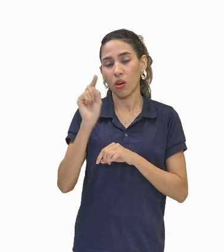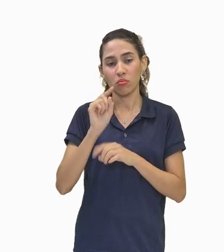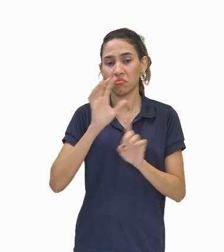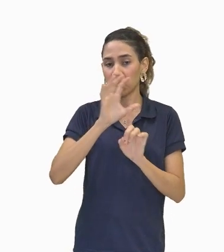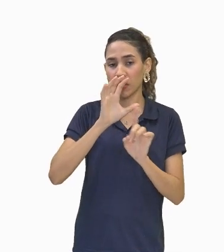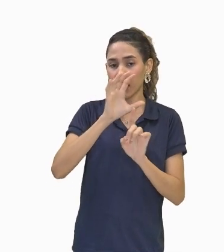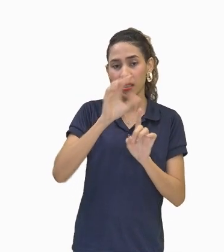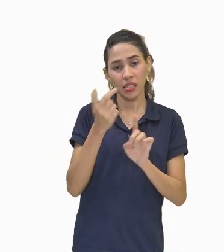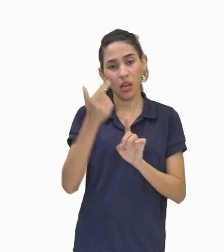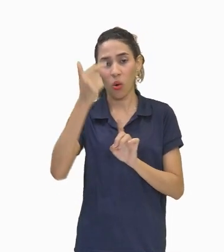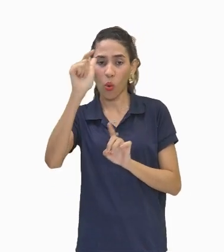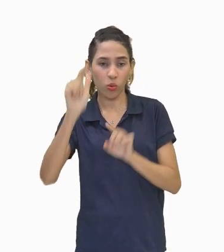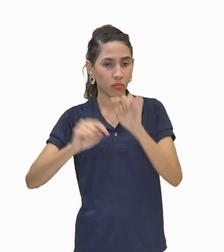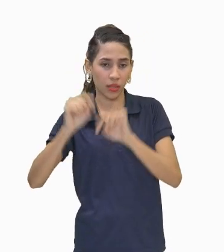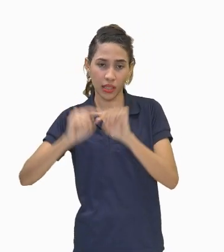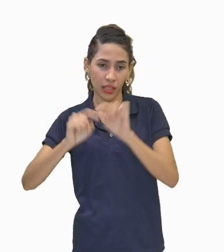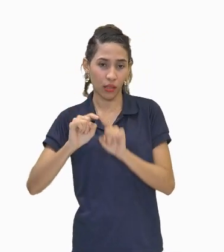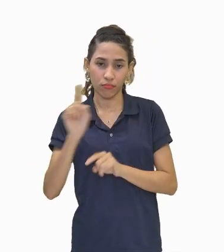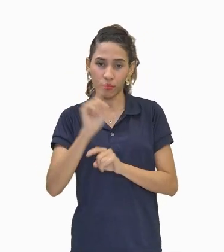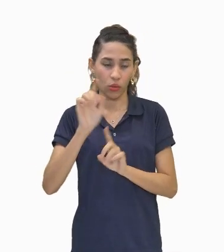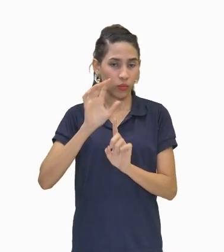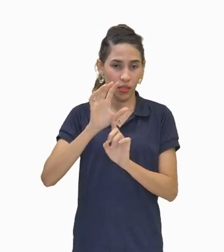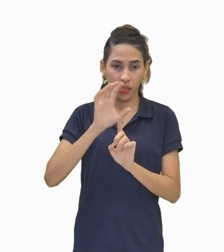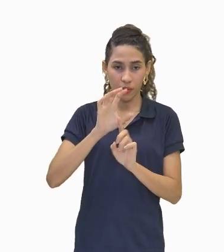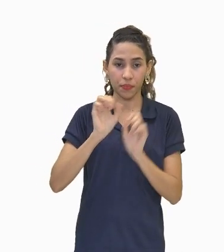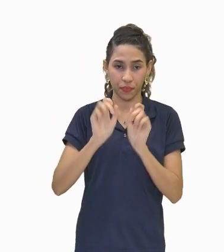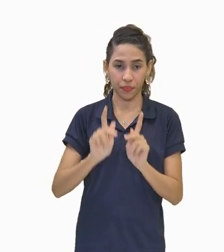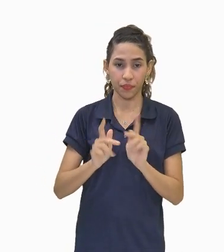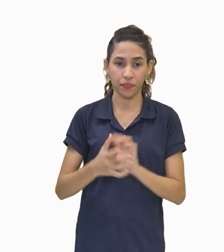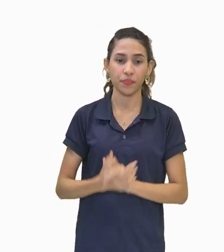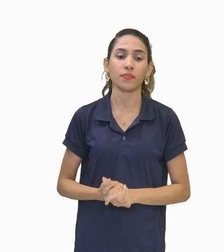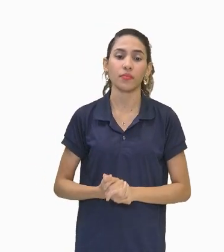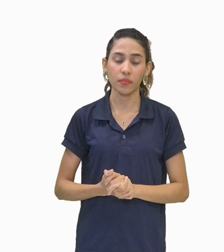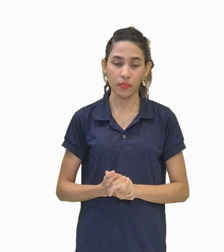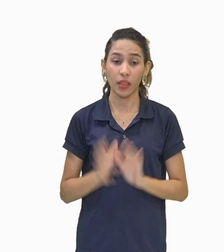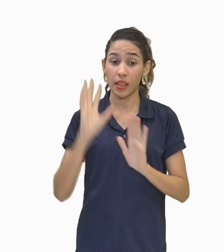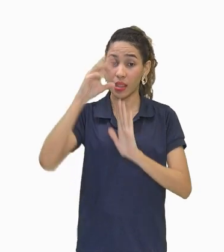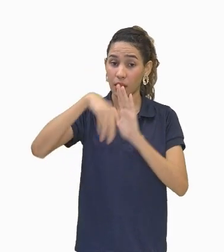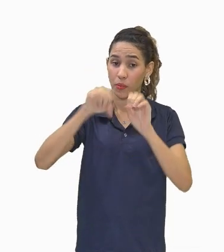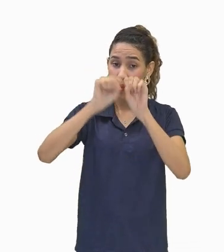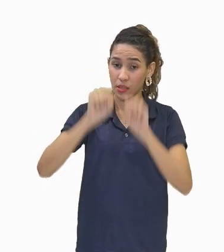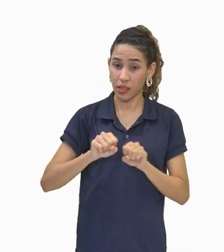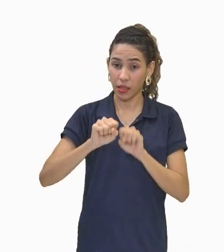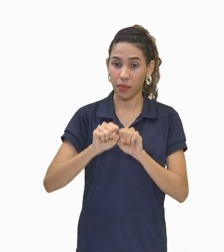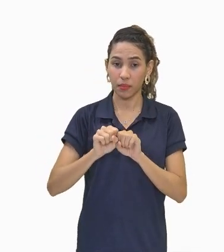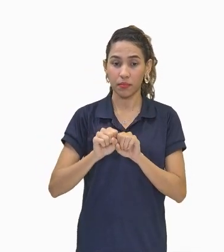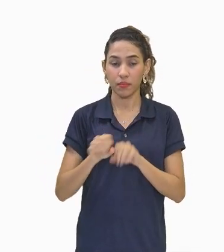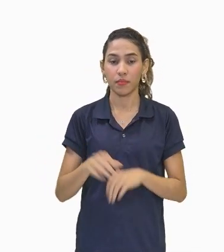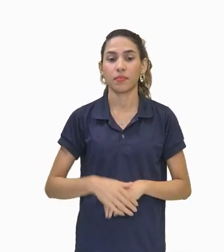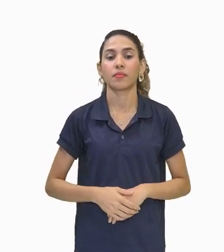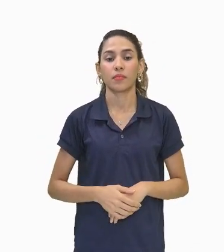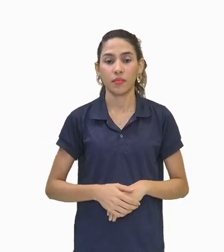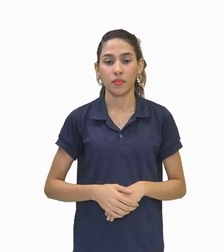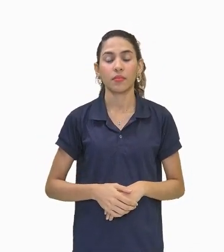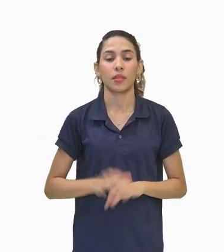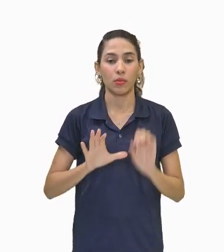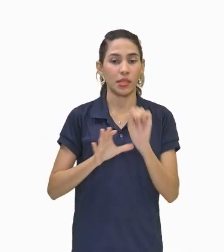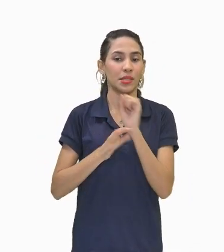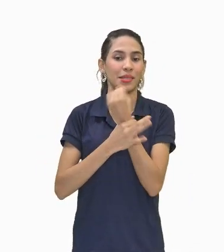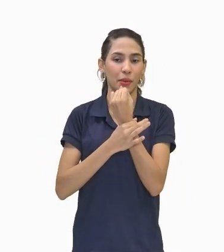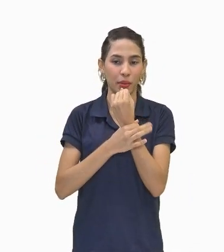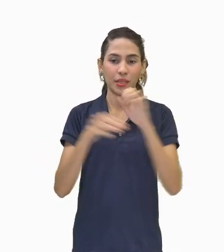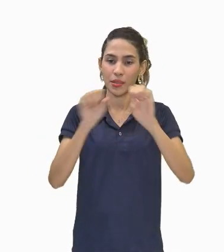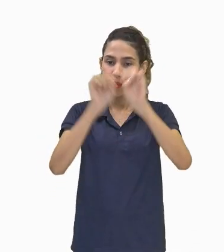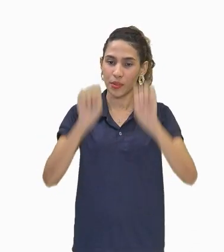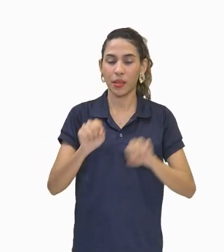circuito. Isso melhora a confiabilidade do sistema em geral, pois o resto do circuito